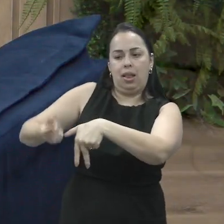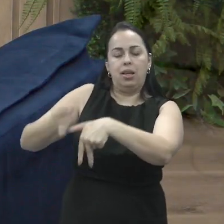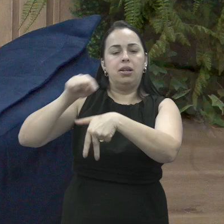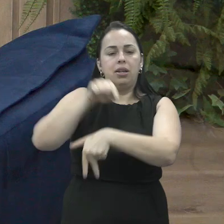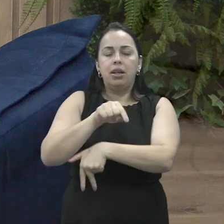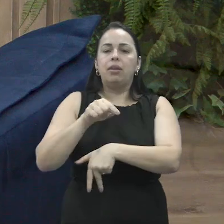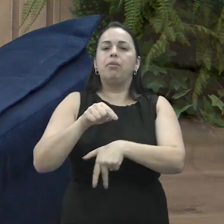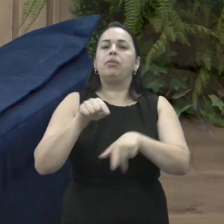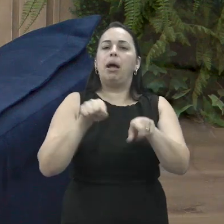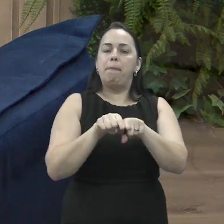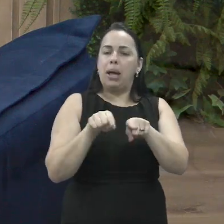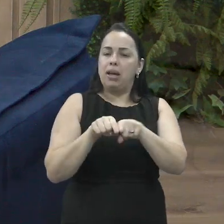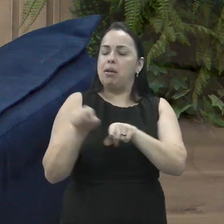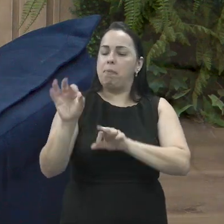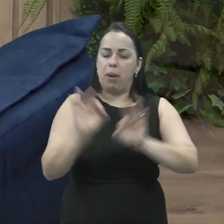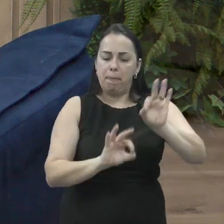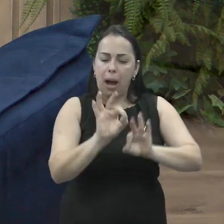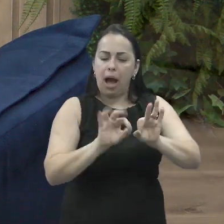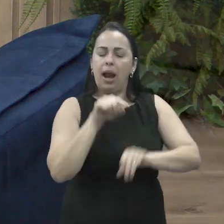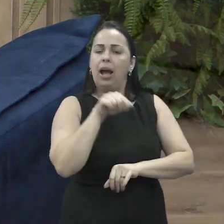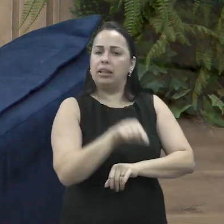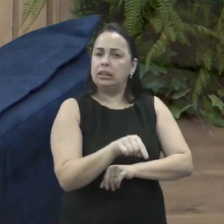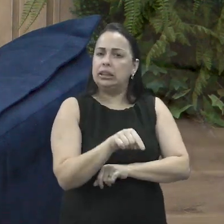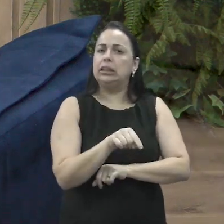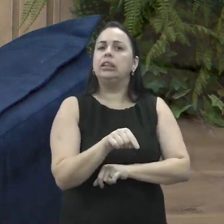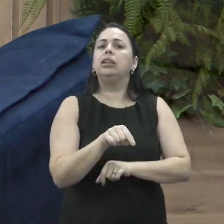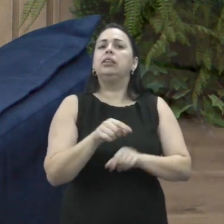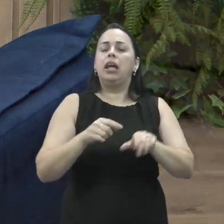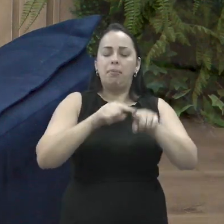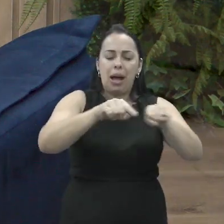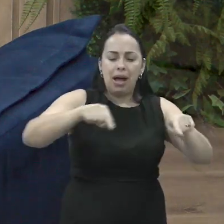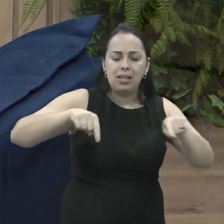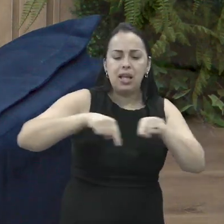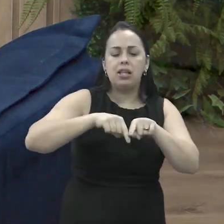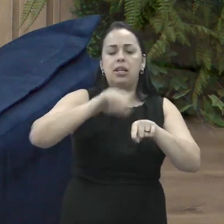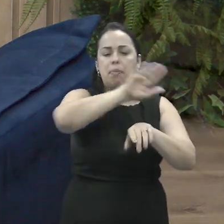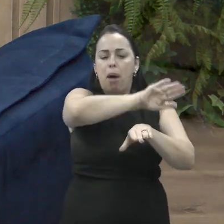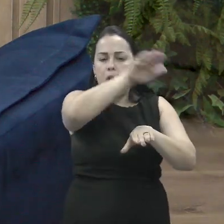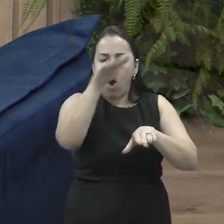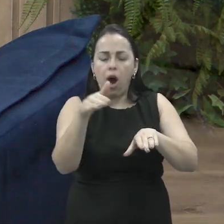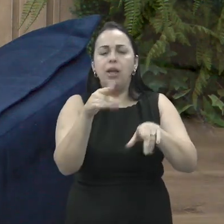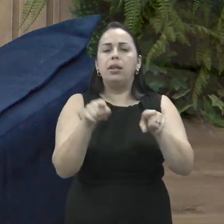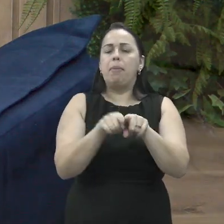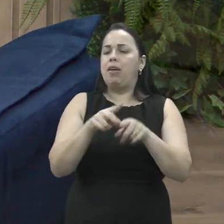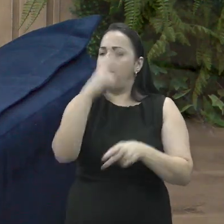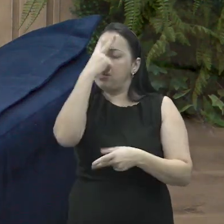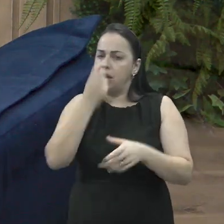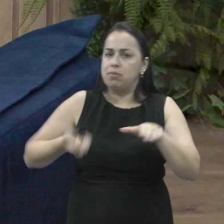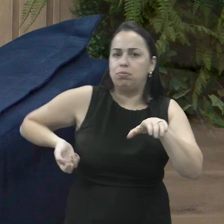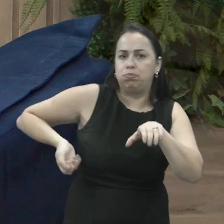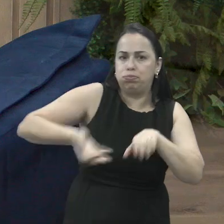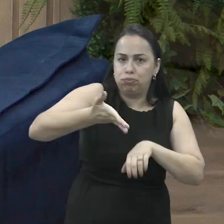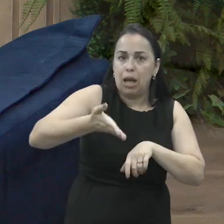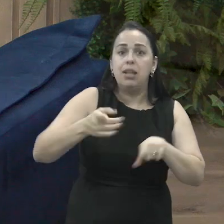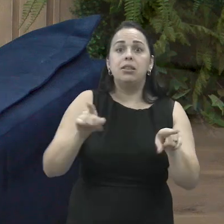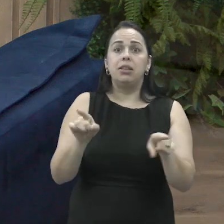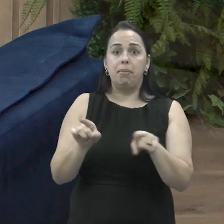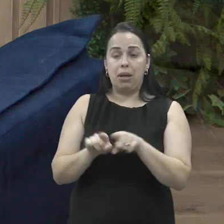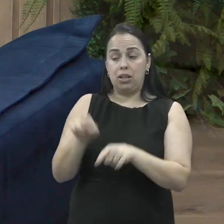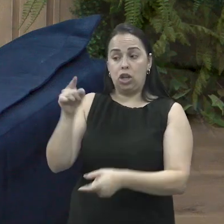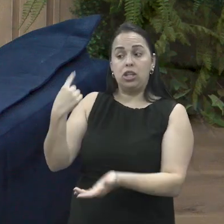sua quadra de goalball, cobrir a piscina, arquibancada, né? Já temos treinamento com a equipe do Instituto Athlon